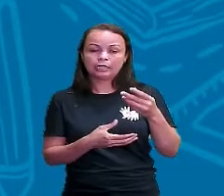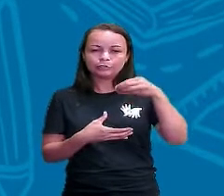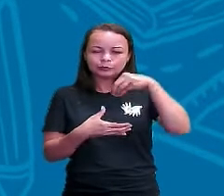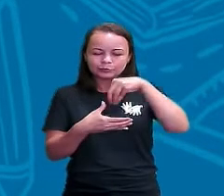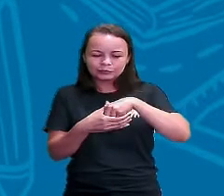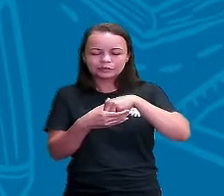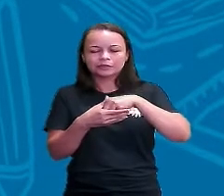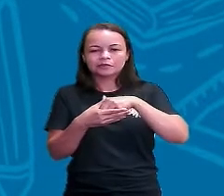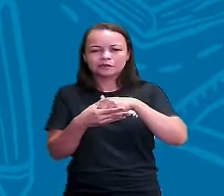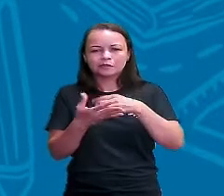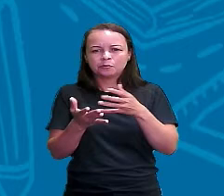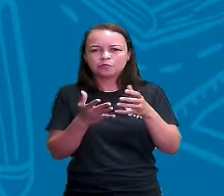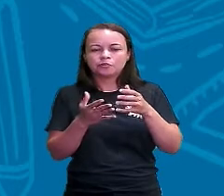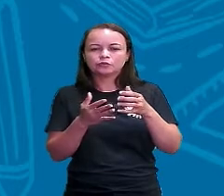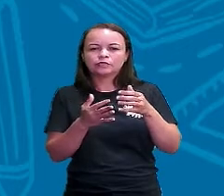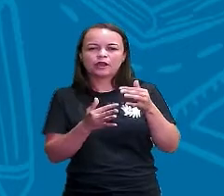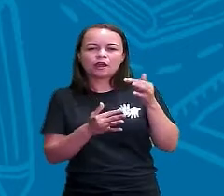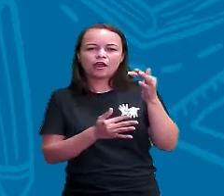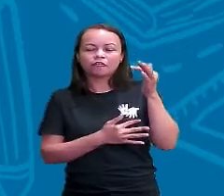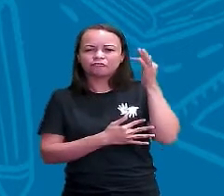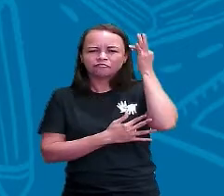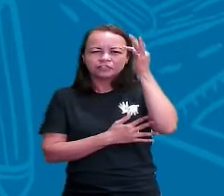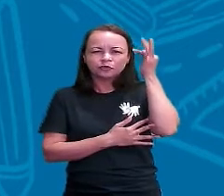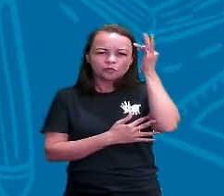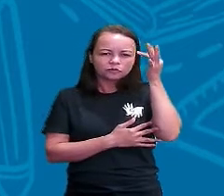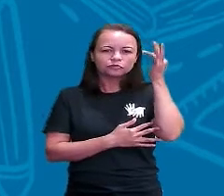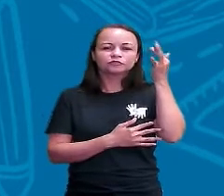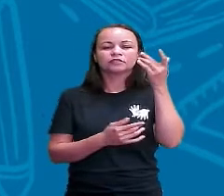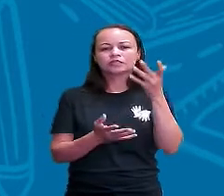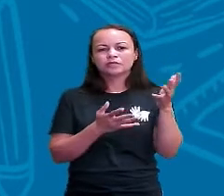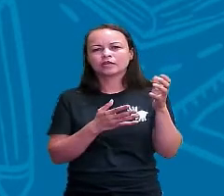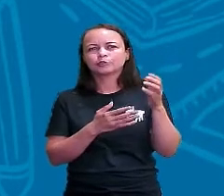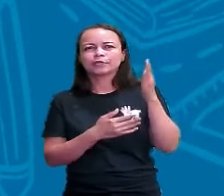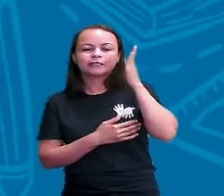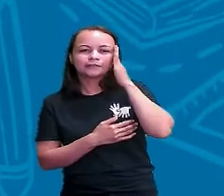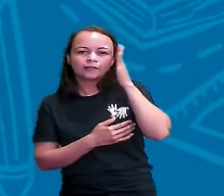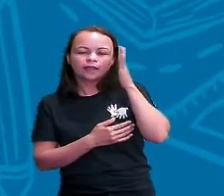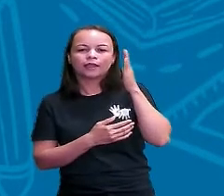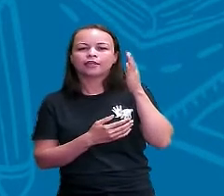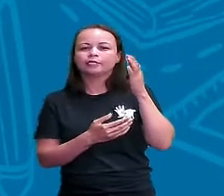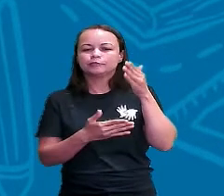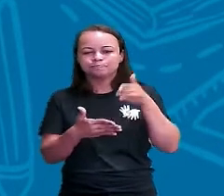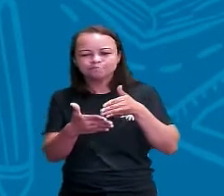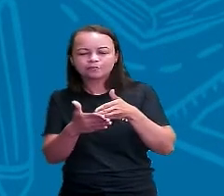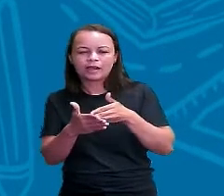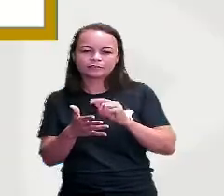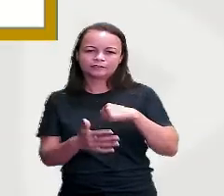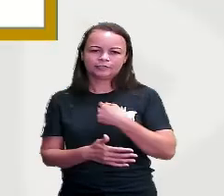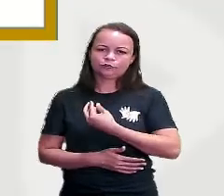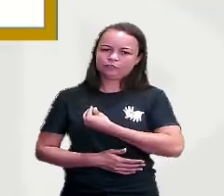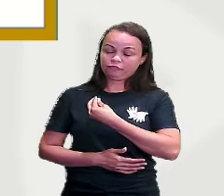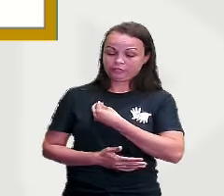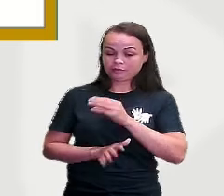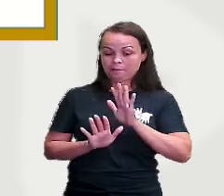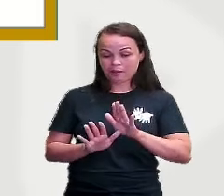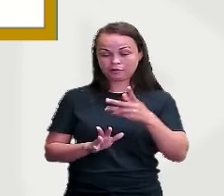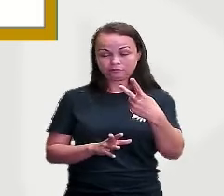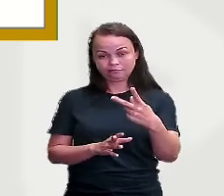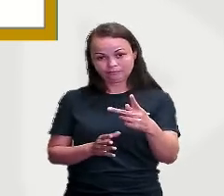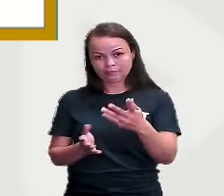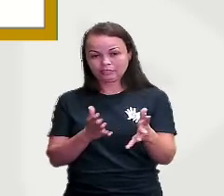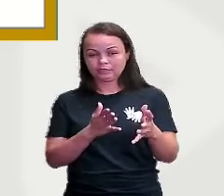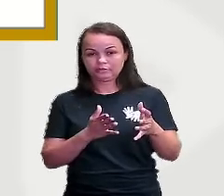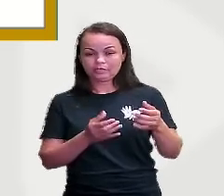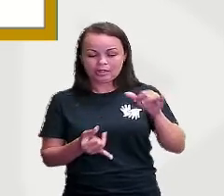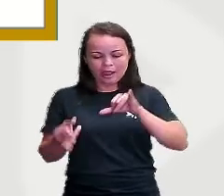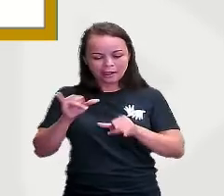semântico, dentro do campo filosófico, dentro do que a gente entende que impacta a nossa vida, é muito mais complexo. Mas tem a ver com isso, a nossa